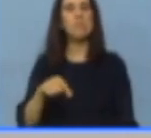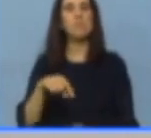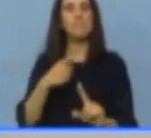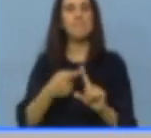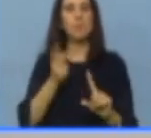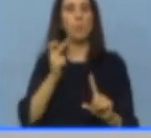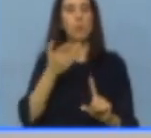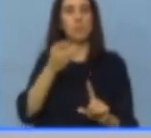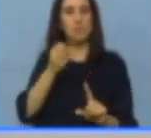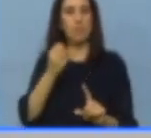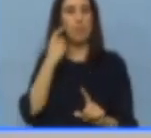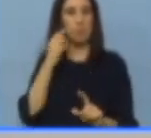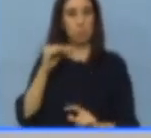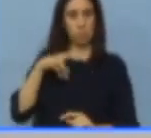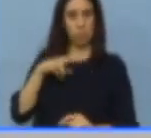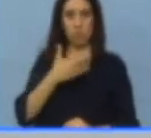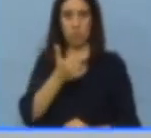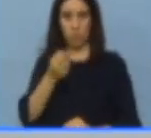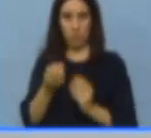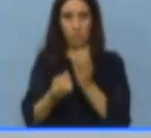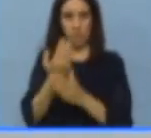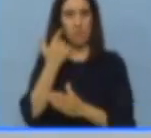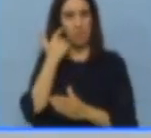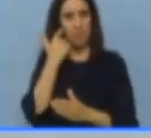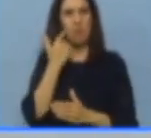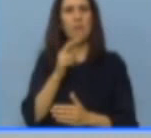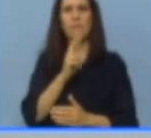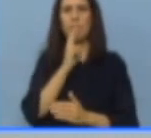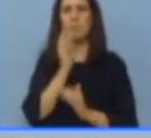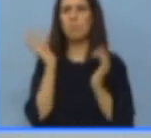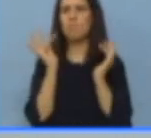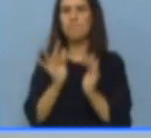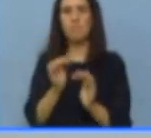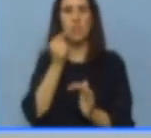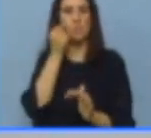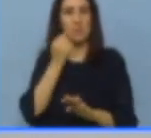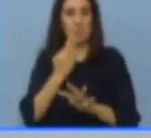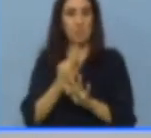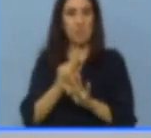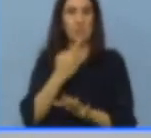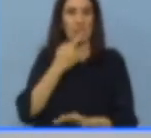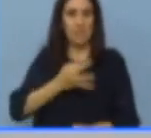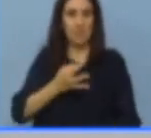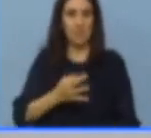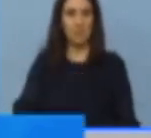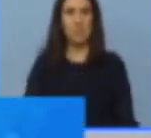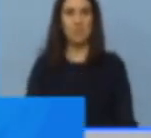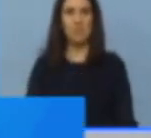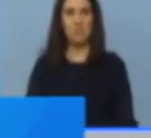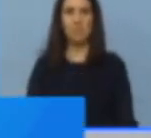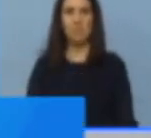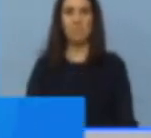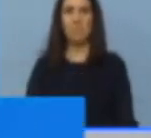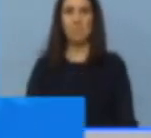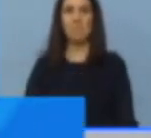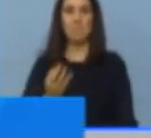150 de fundação, acredito que esta peregrinação a Fátima seja uma ocasião especial de celebração. Sim, é uma ocasião especial